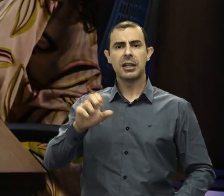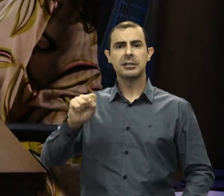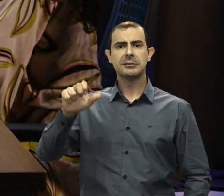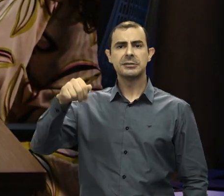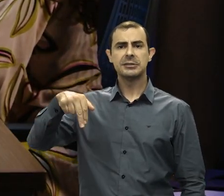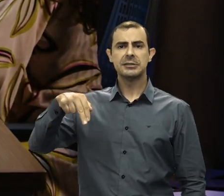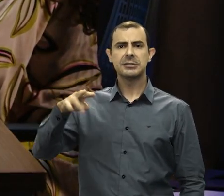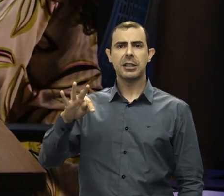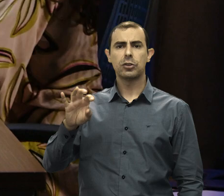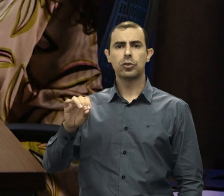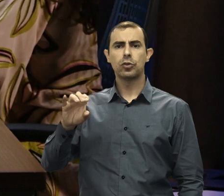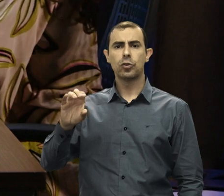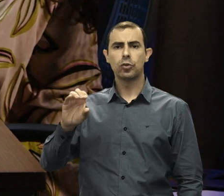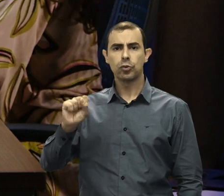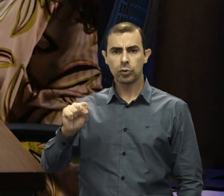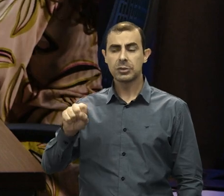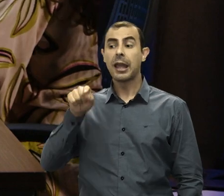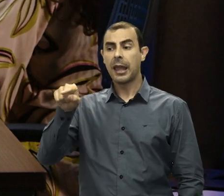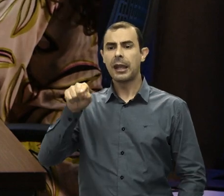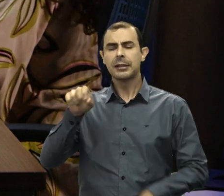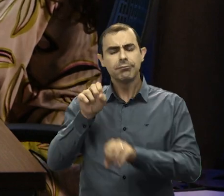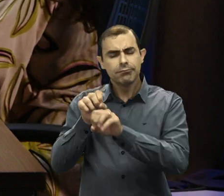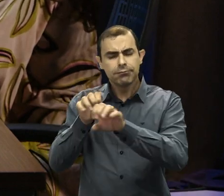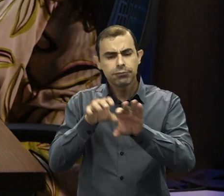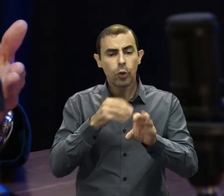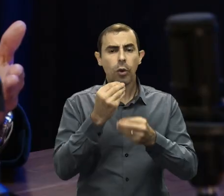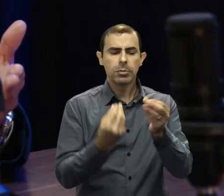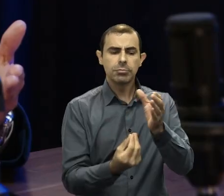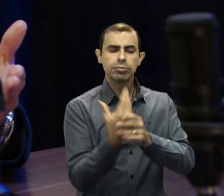está orientando abertura de CNPJ,